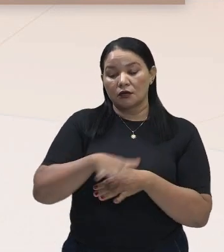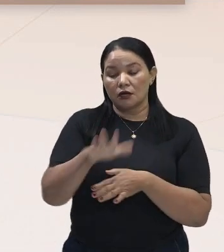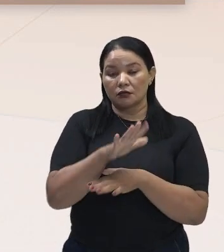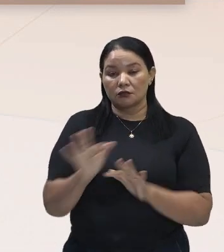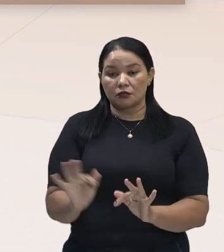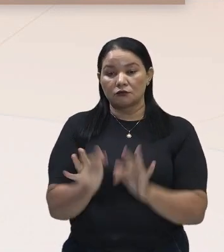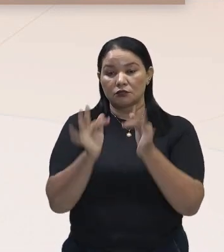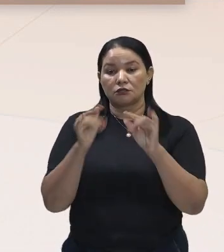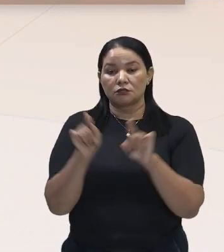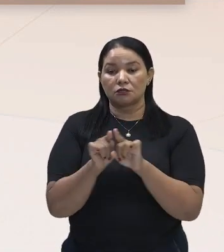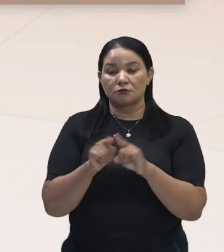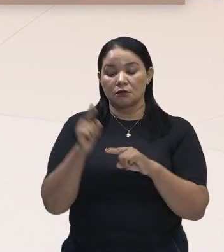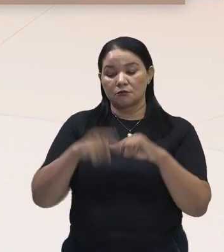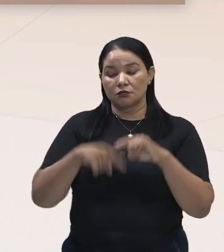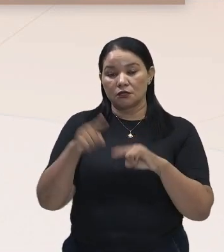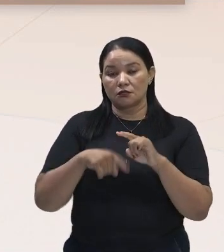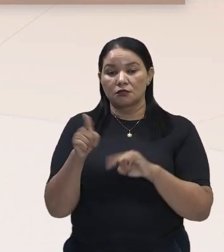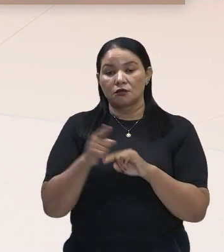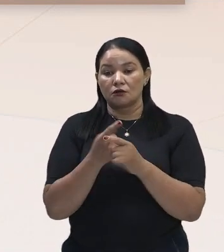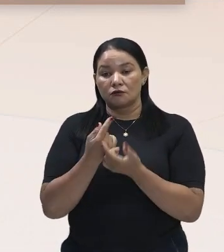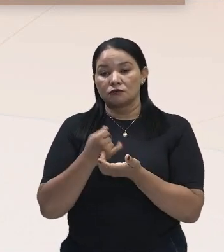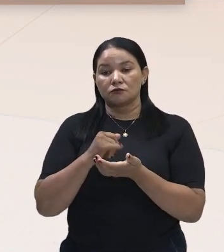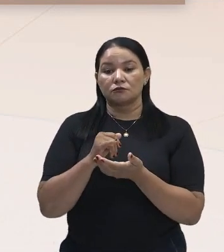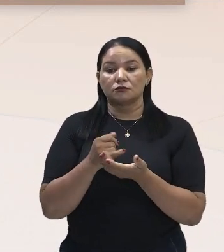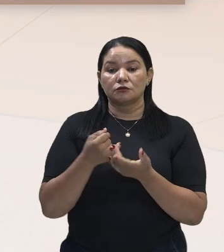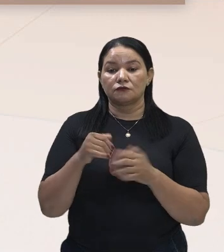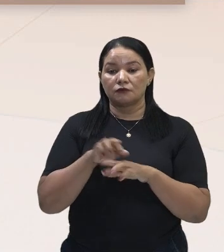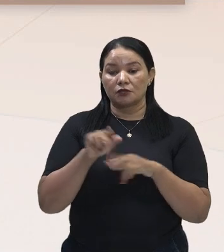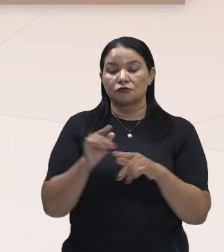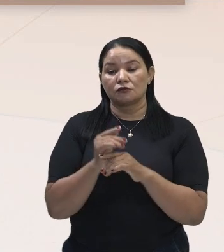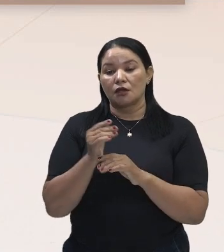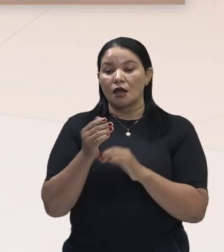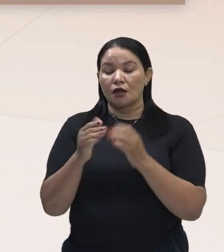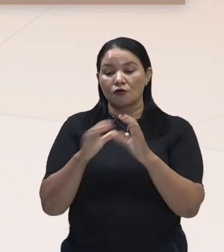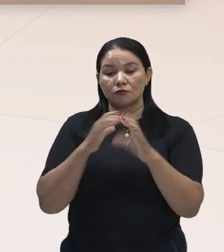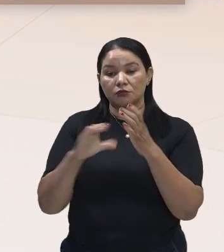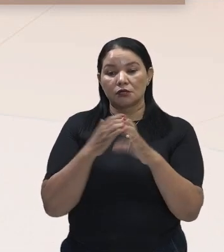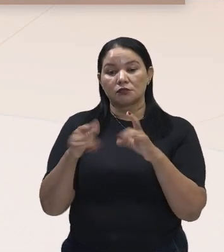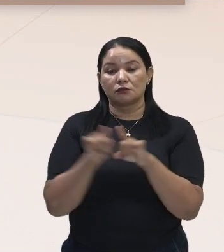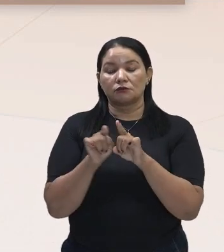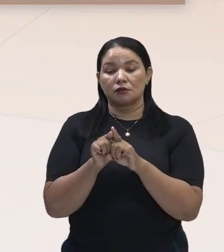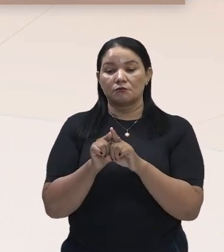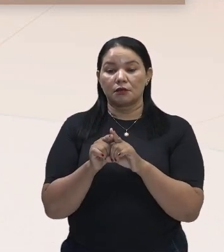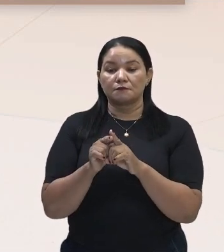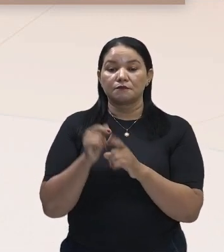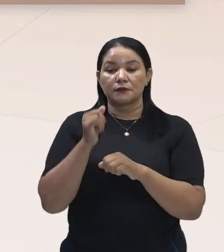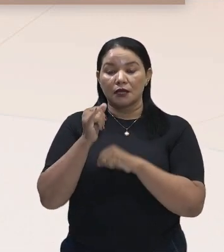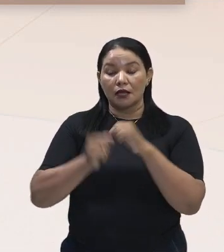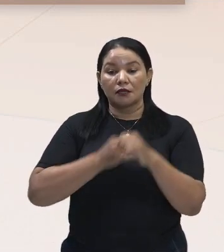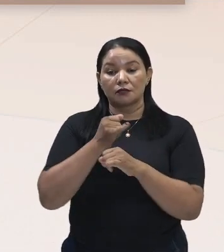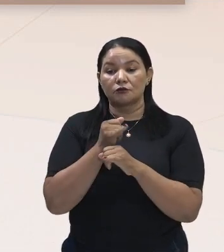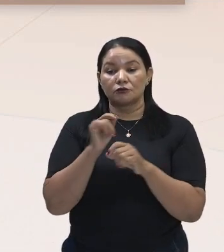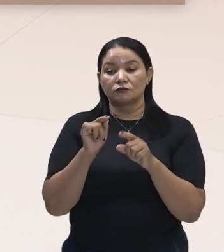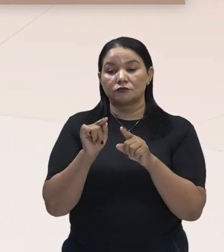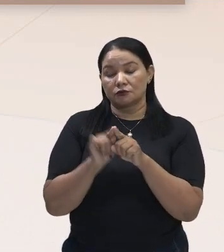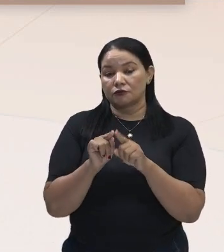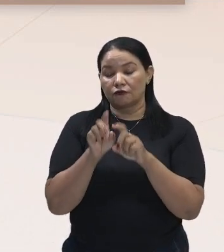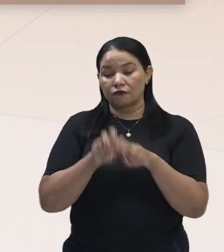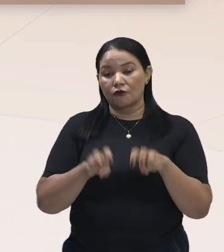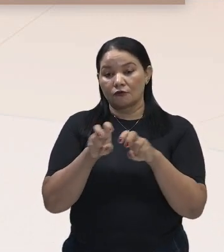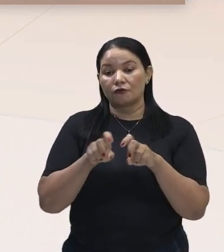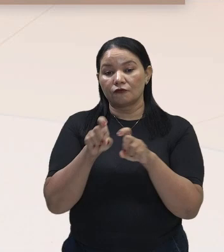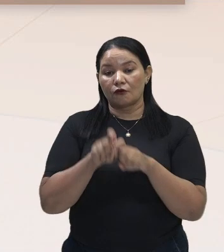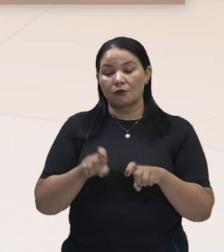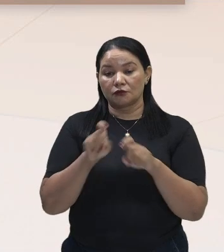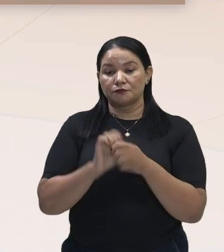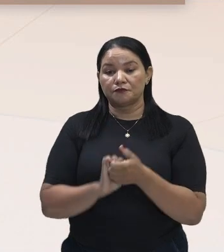tecnologia e de bens de capital, como telecomunicações, eletrônicos e a área informacional, certo?